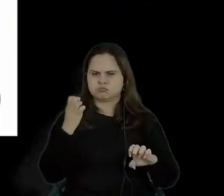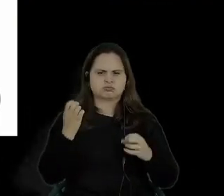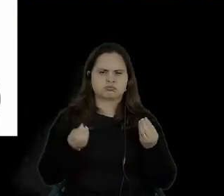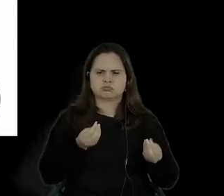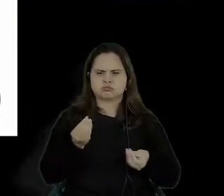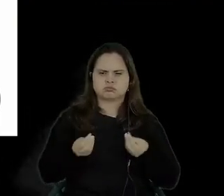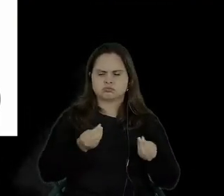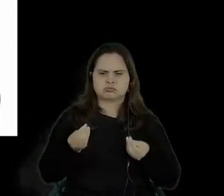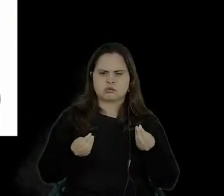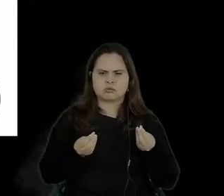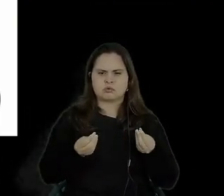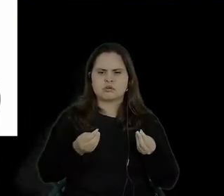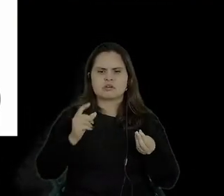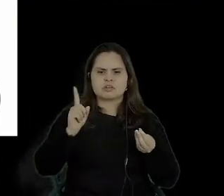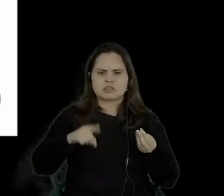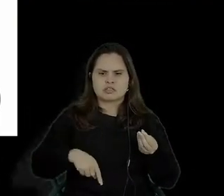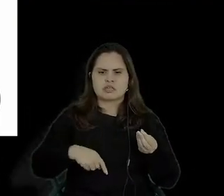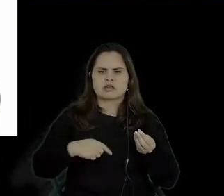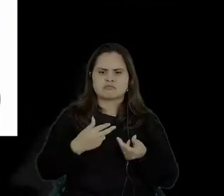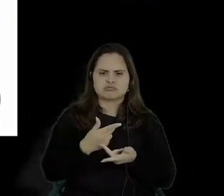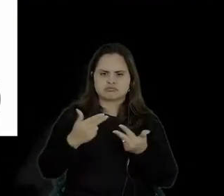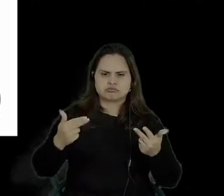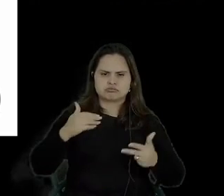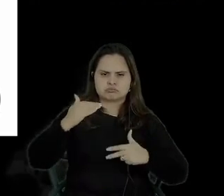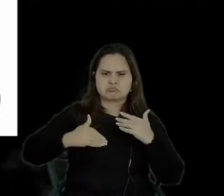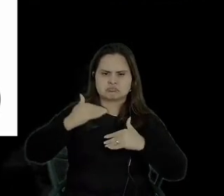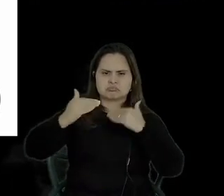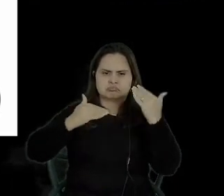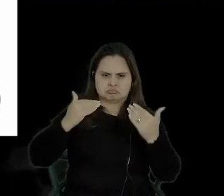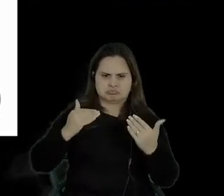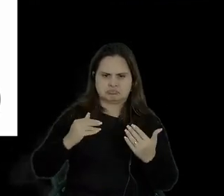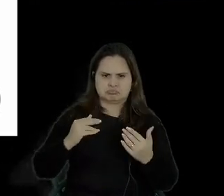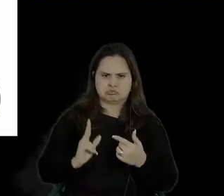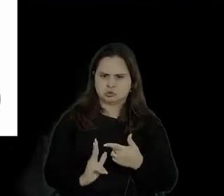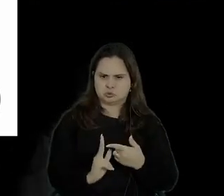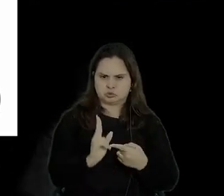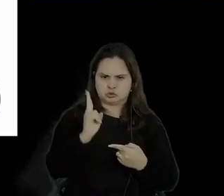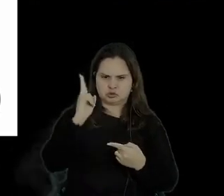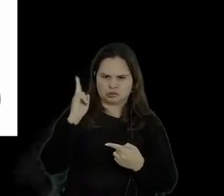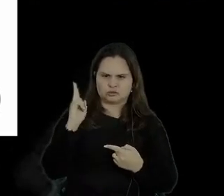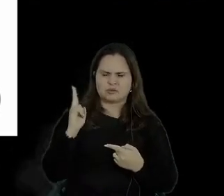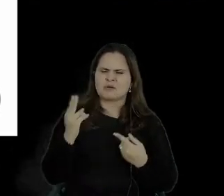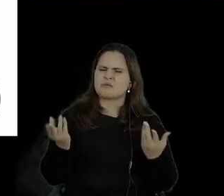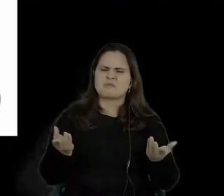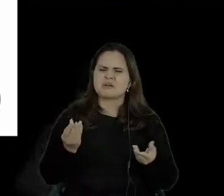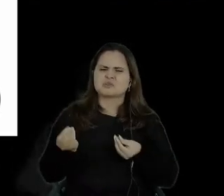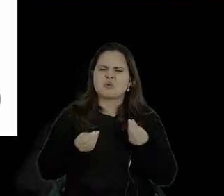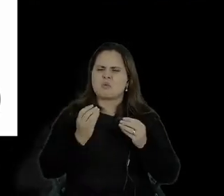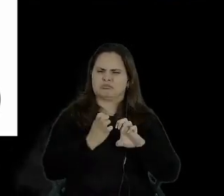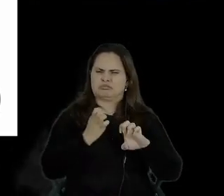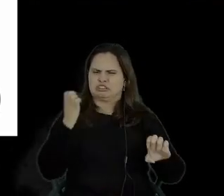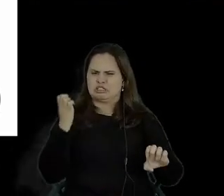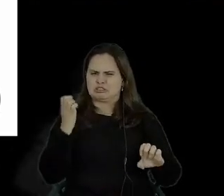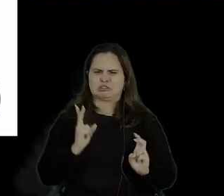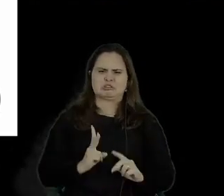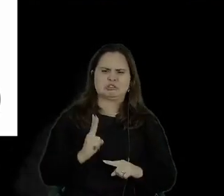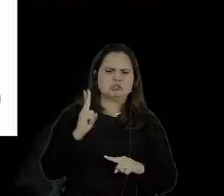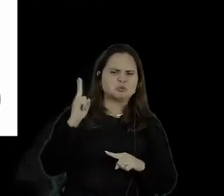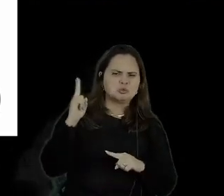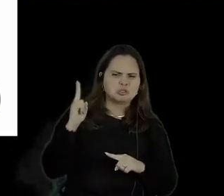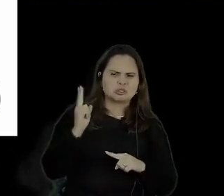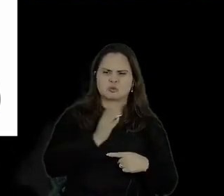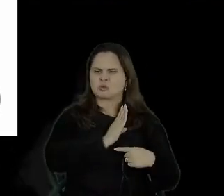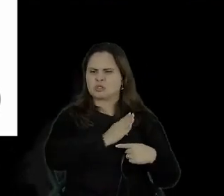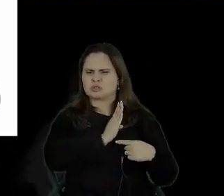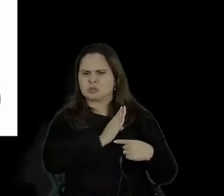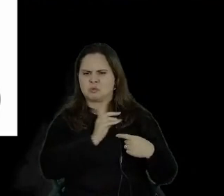o futuro dos planejamentos cirúrgicos. Mas, gente, o que tem a ver engenharia com cirurgia, com cardiologia?